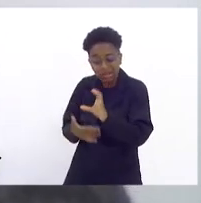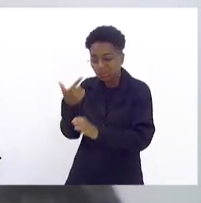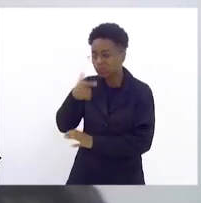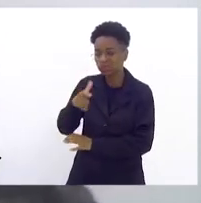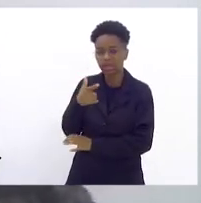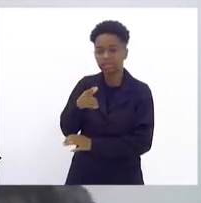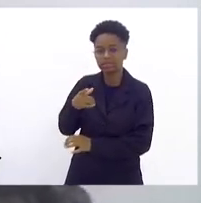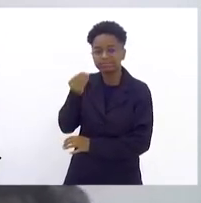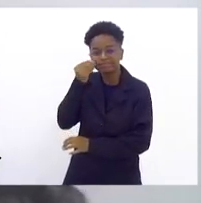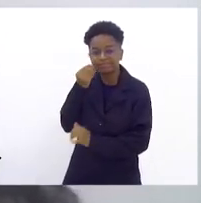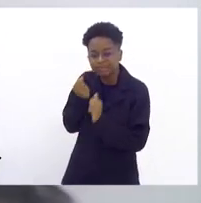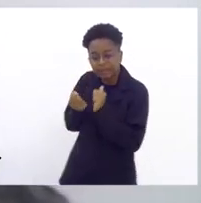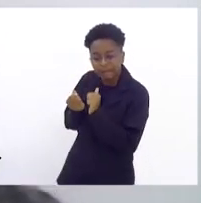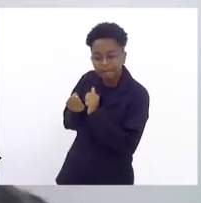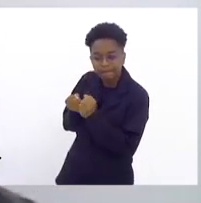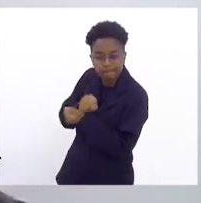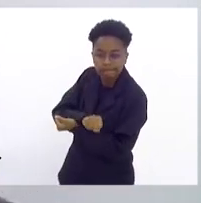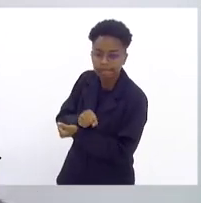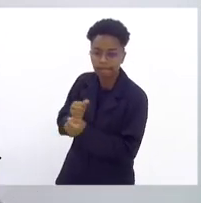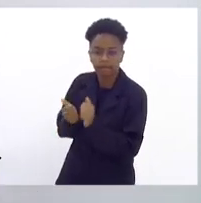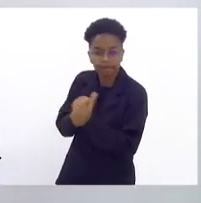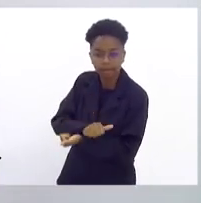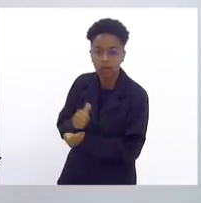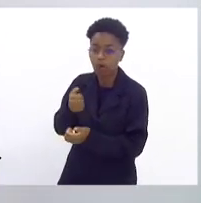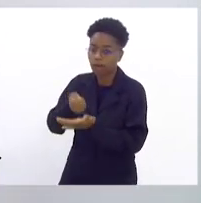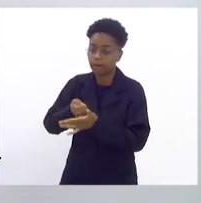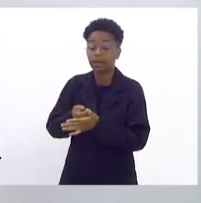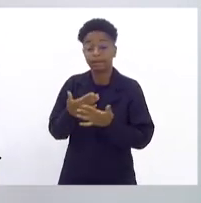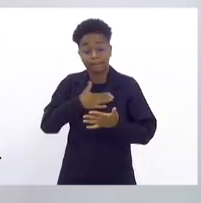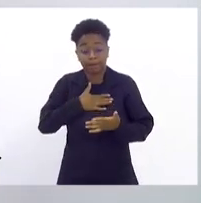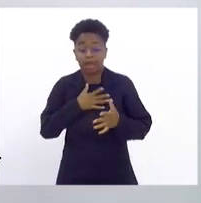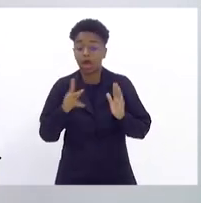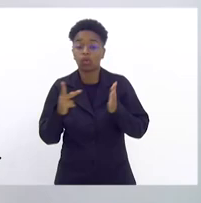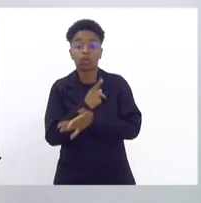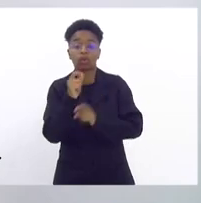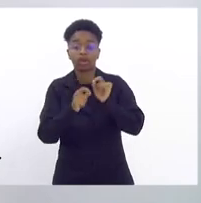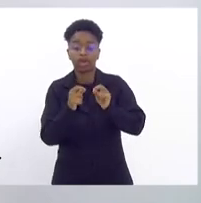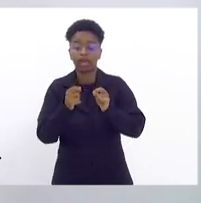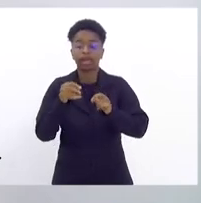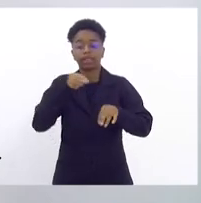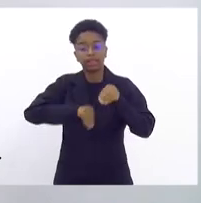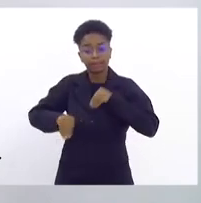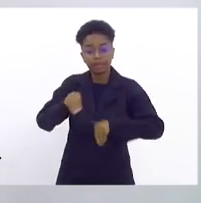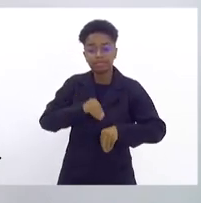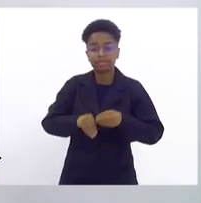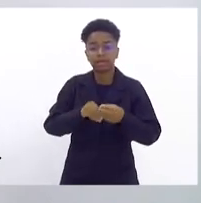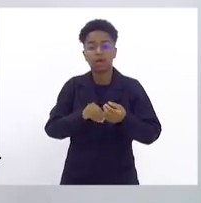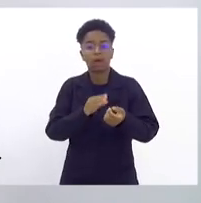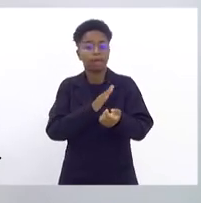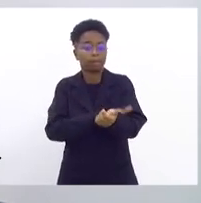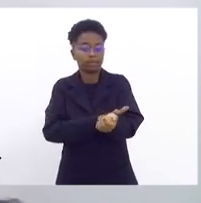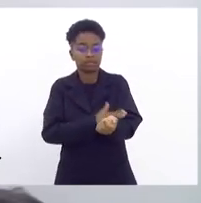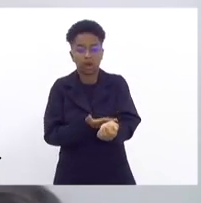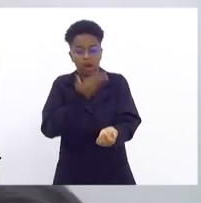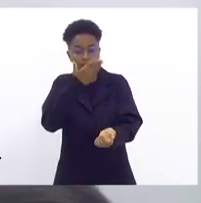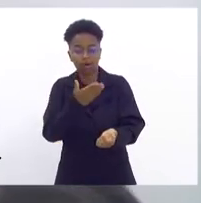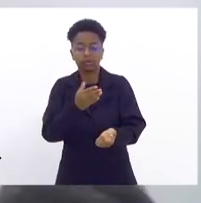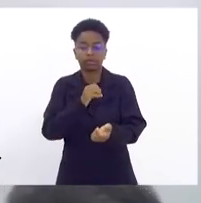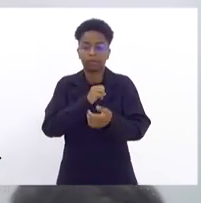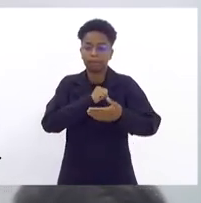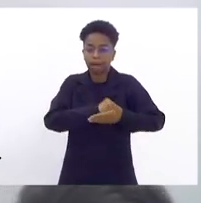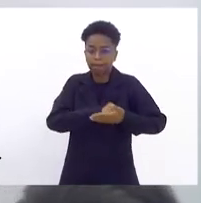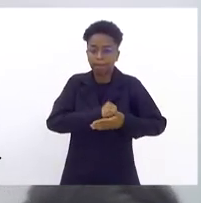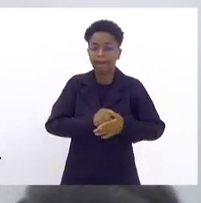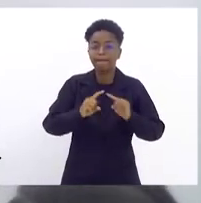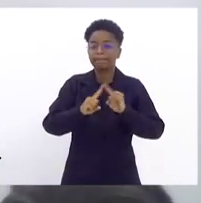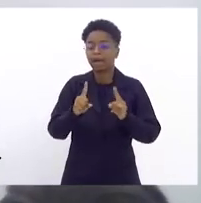aquilo causa um desgaste no meu caso causa de depressão caso a hipertensão ataque cardíaco porém vai por causa de quê